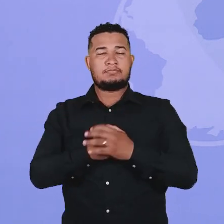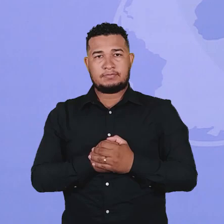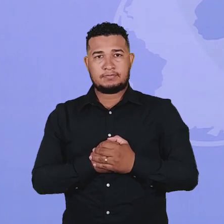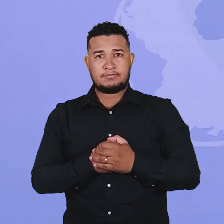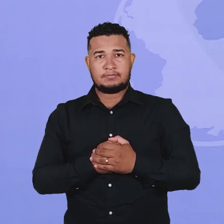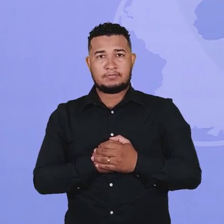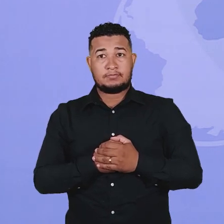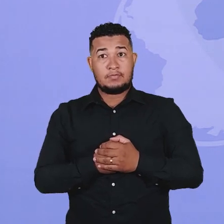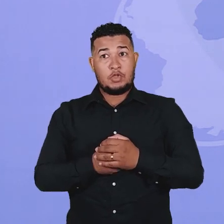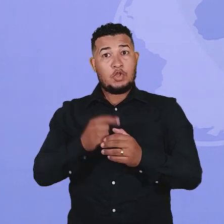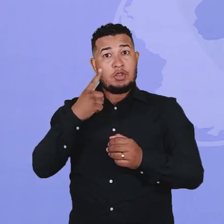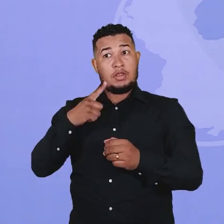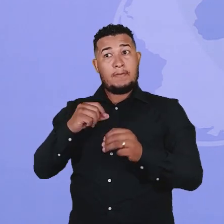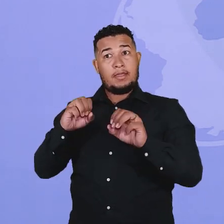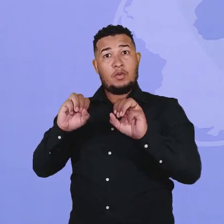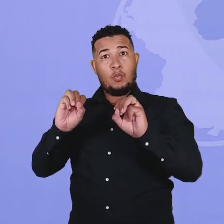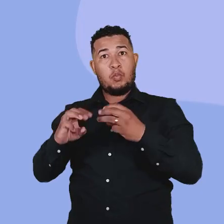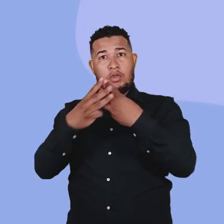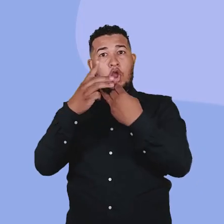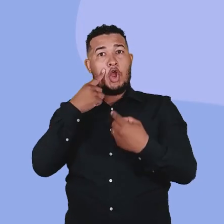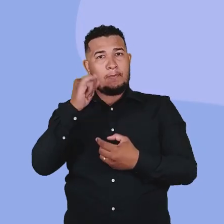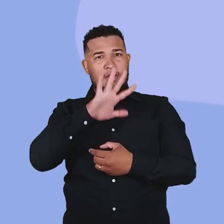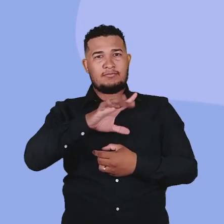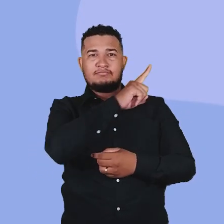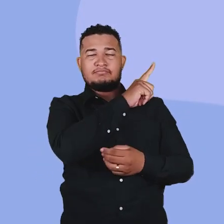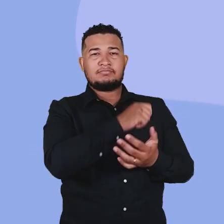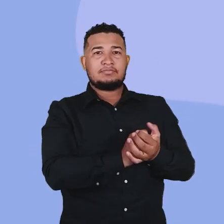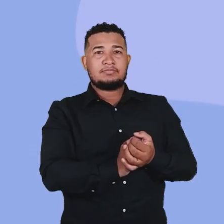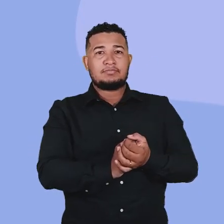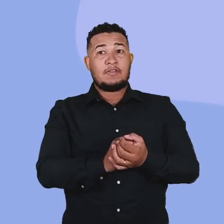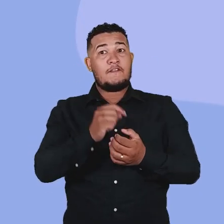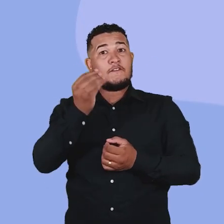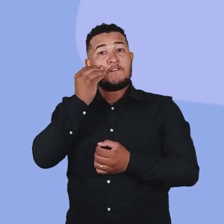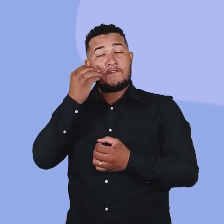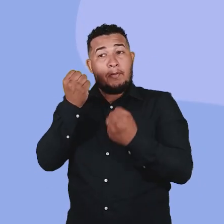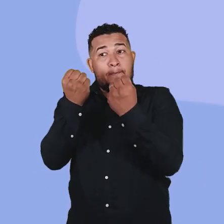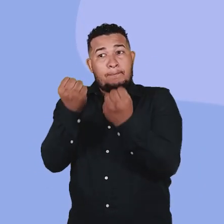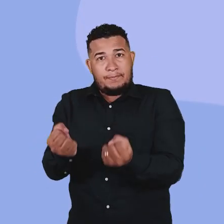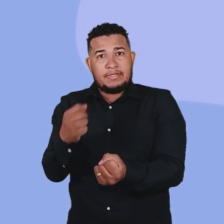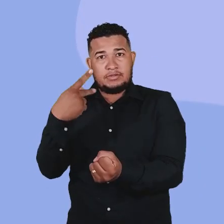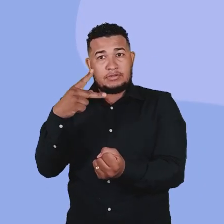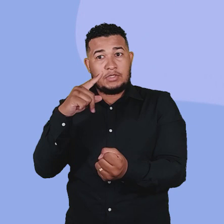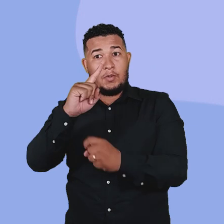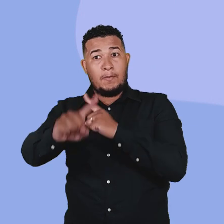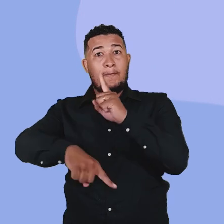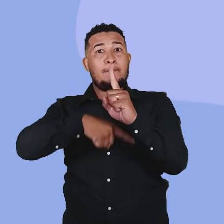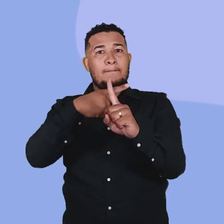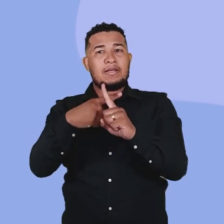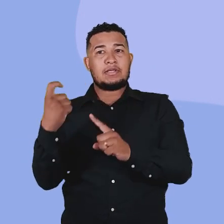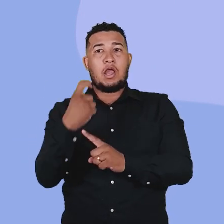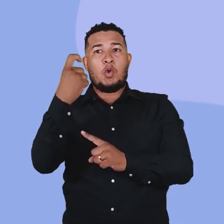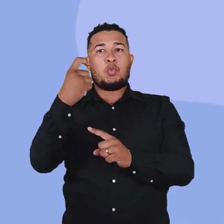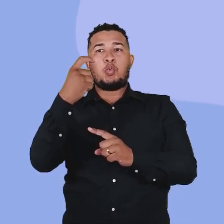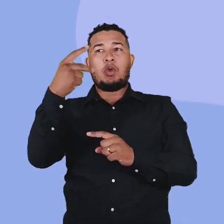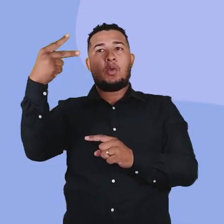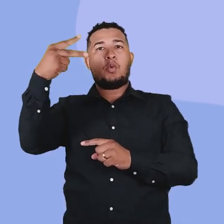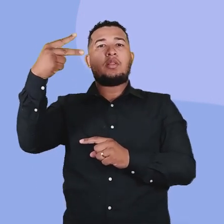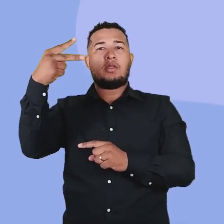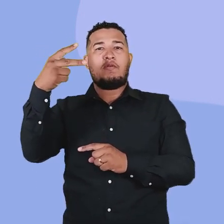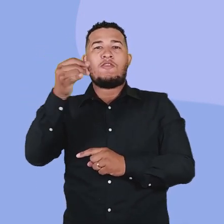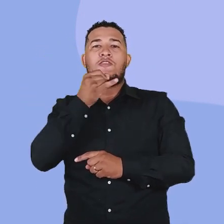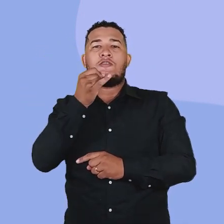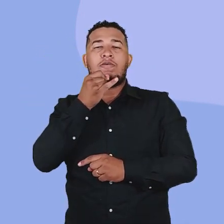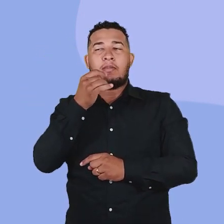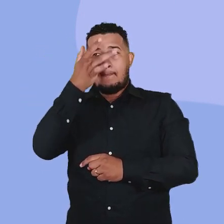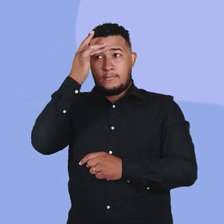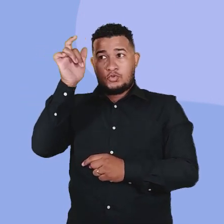avaliação no próximo slide. No mesmo slide aqui, ó, pega o seu peso e divide pela sua altura, elevado ao quadrado. Vou